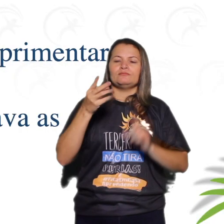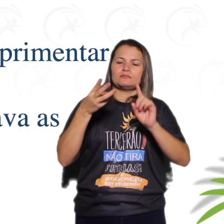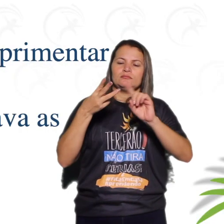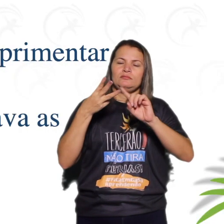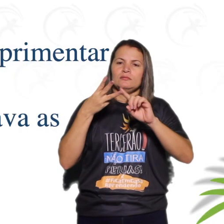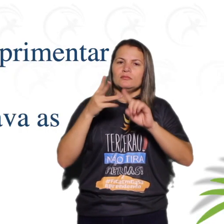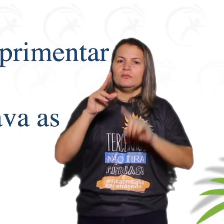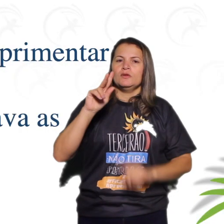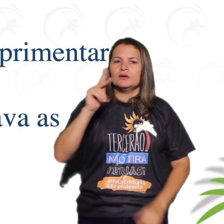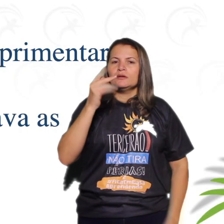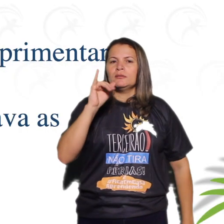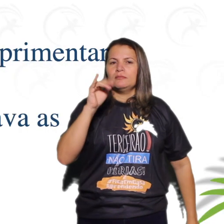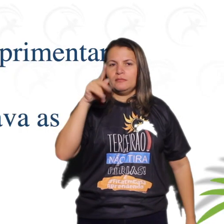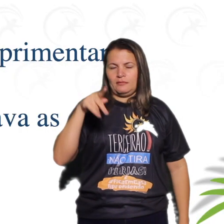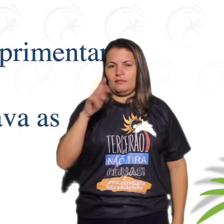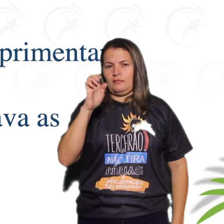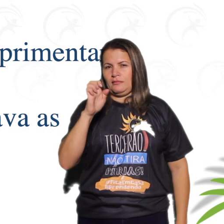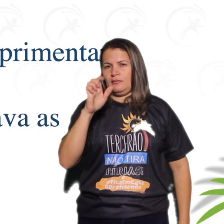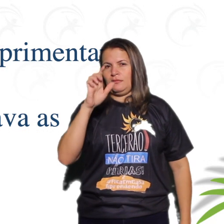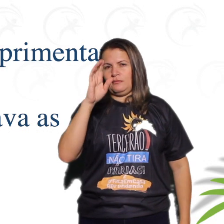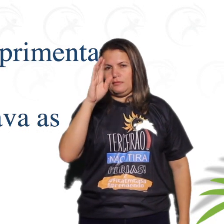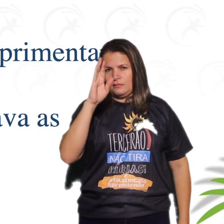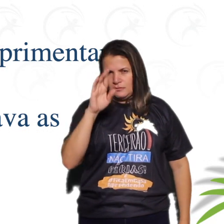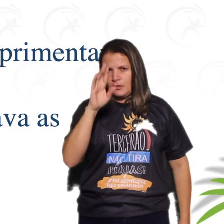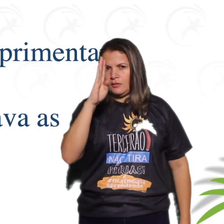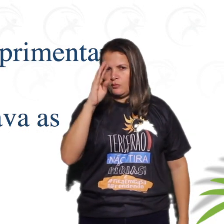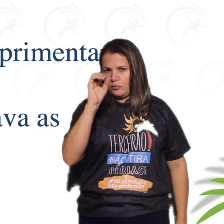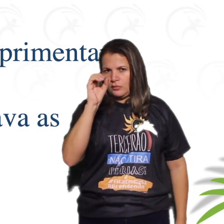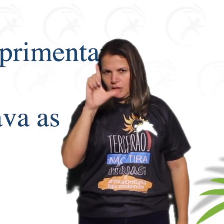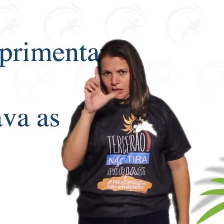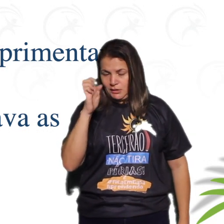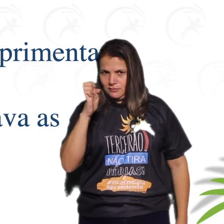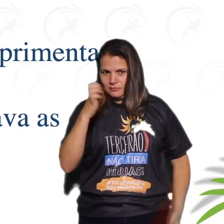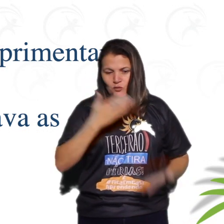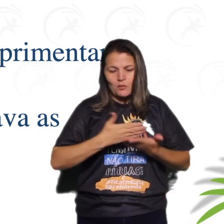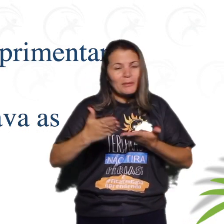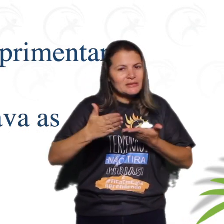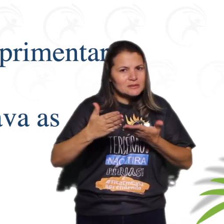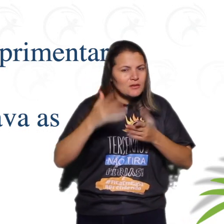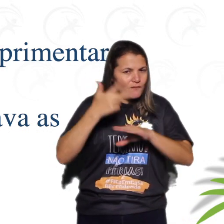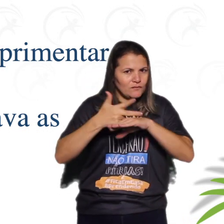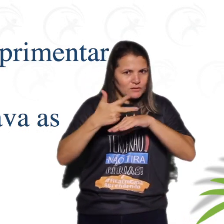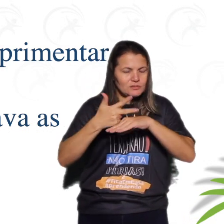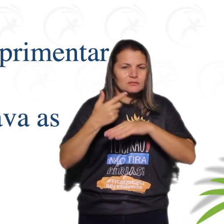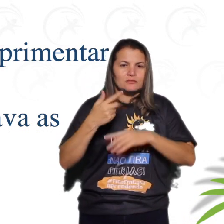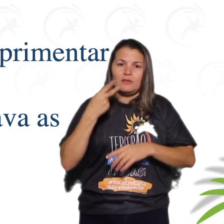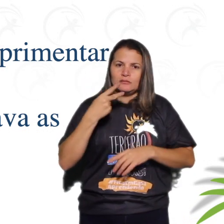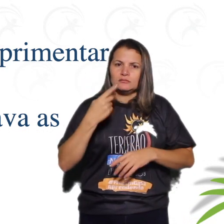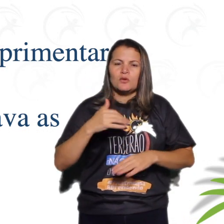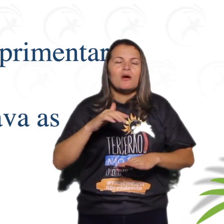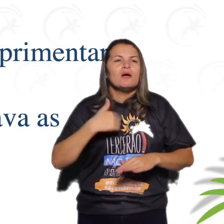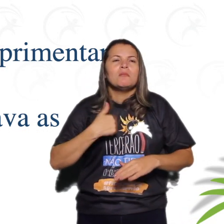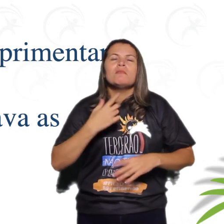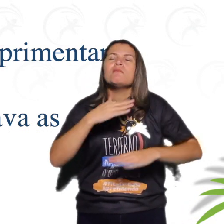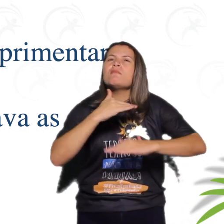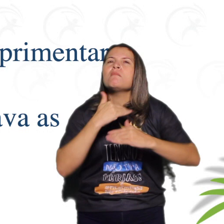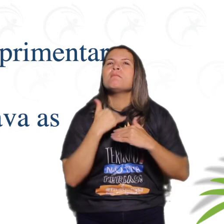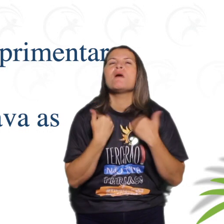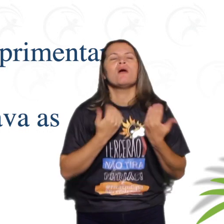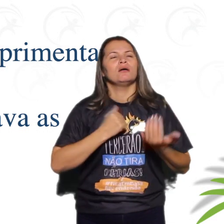eu iniciei este vídeo falando que eu estava morta de vontade, mas eu estou viva. Hipérbole,